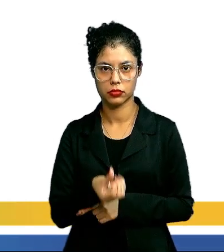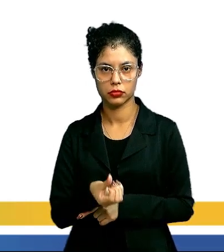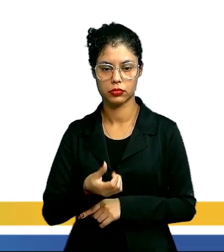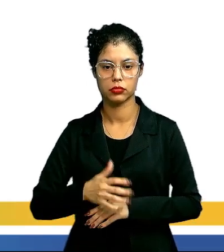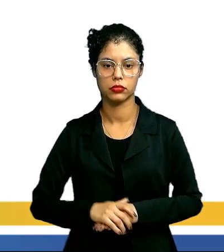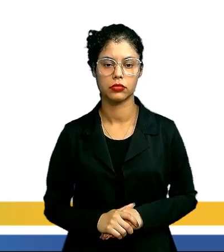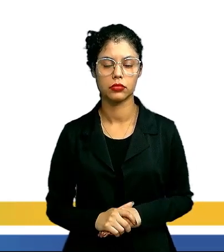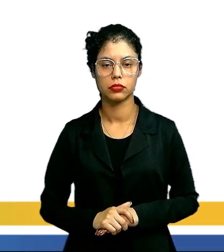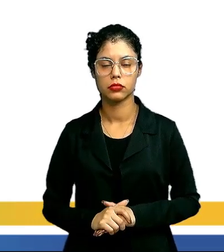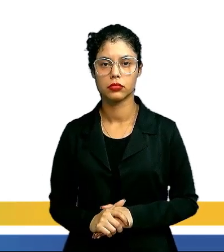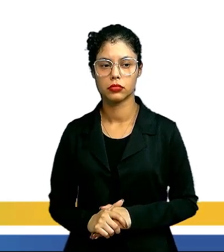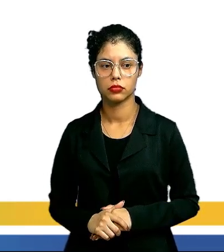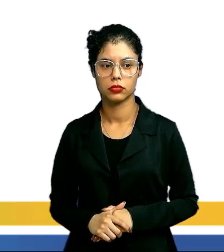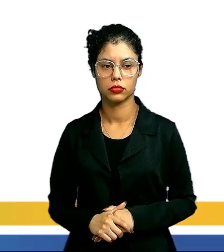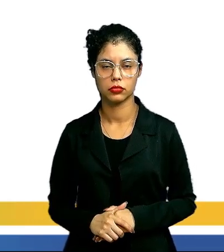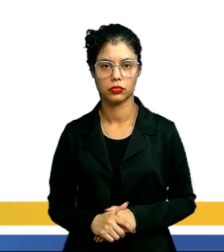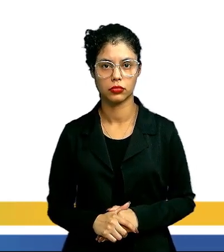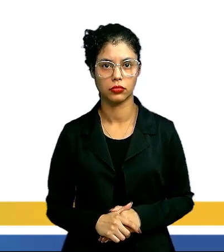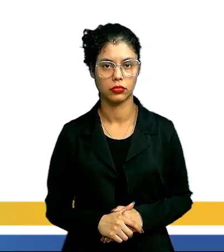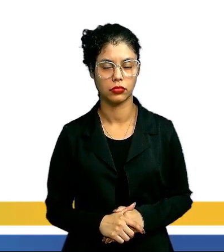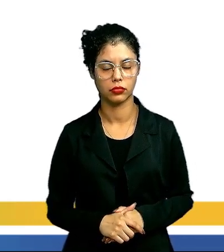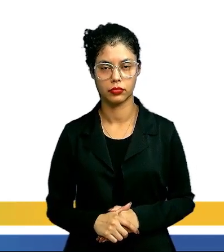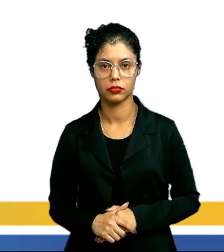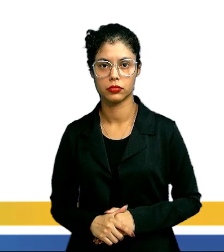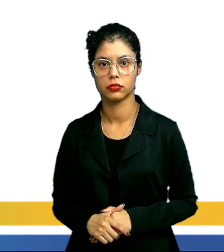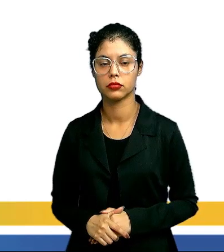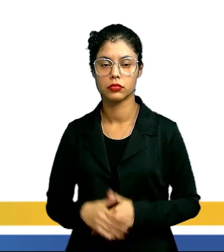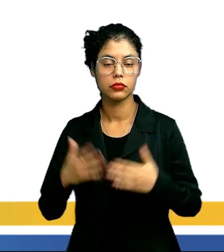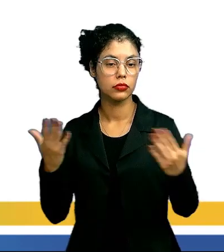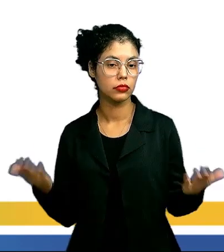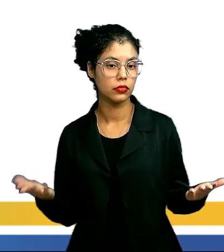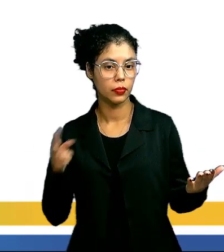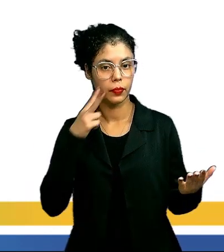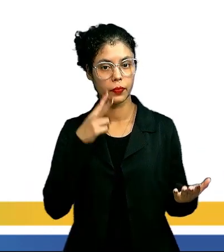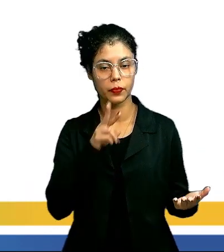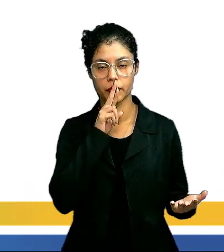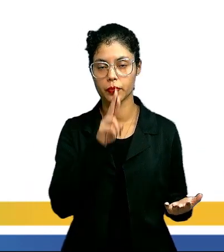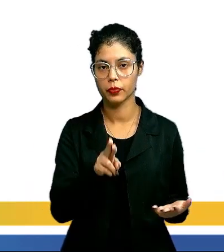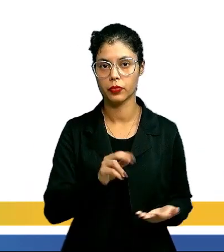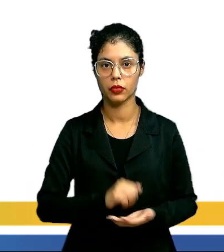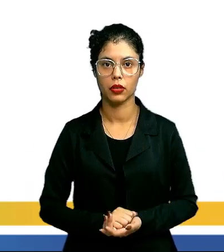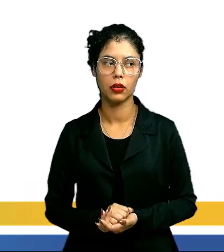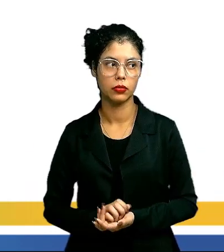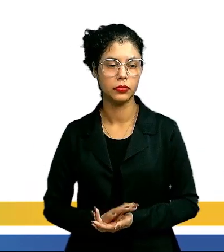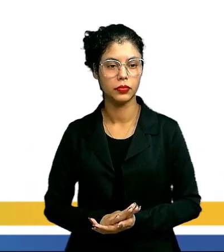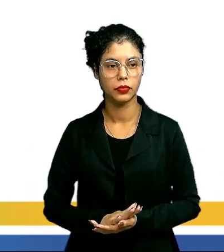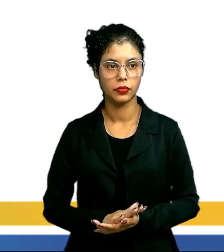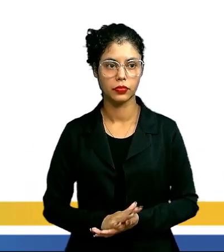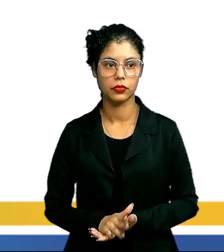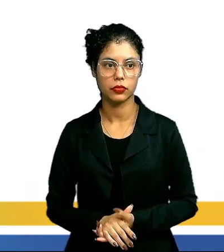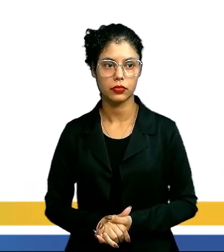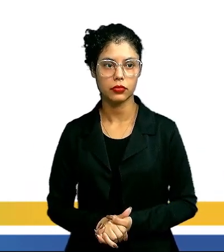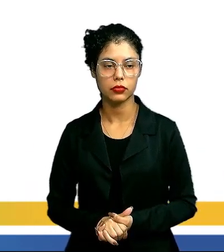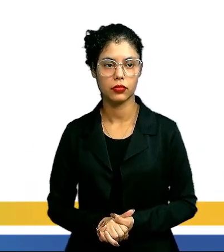r$ 400 406 e dois centavos vamos resolver essa questão